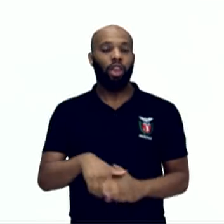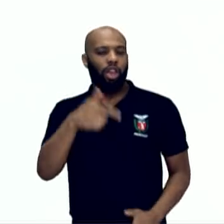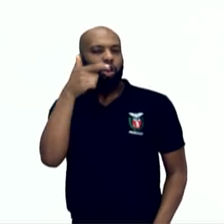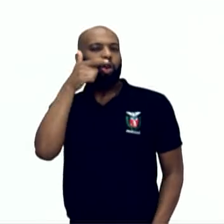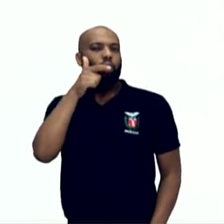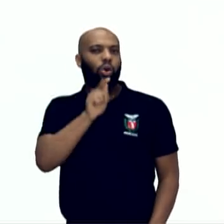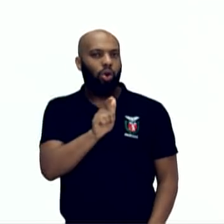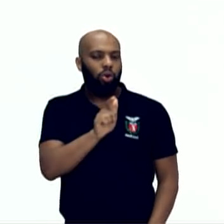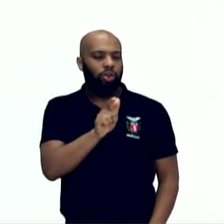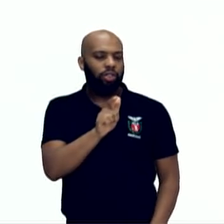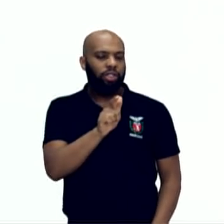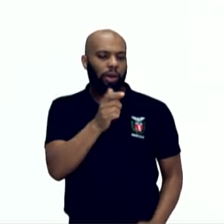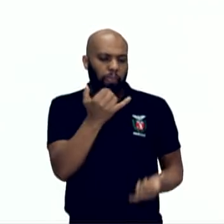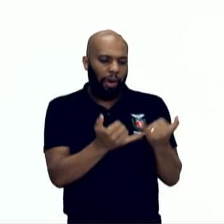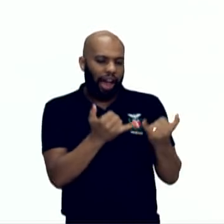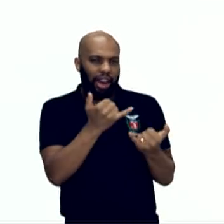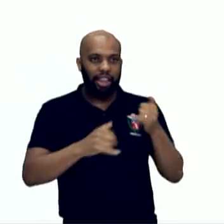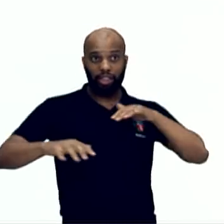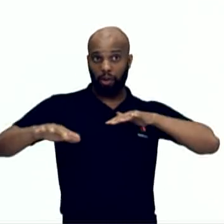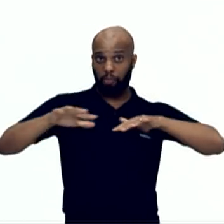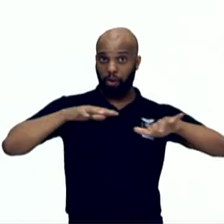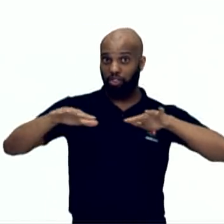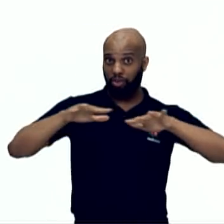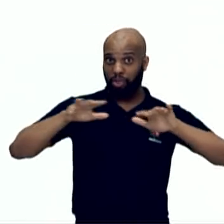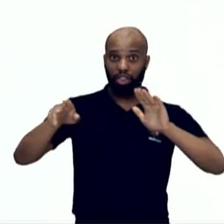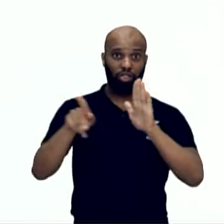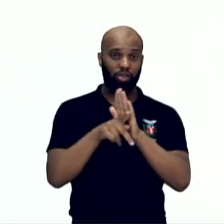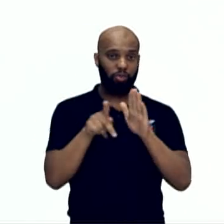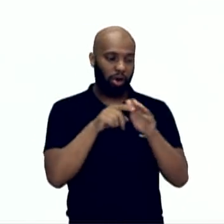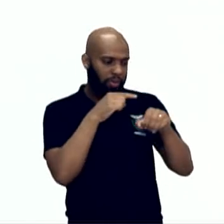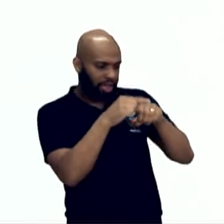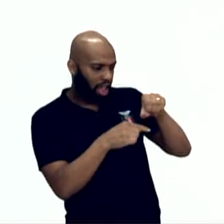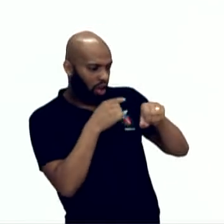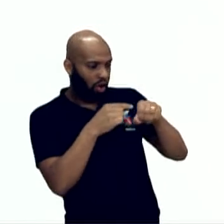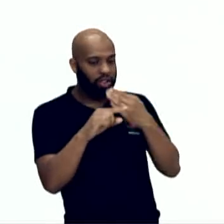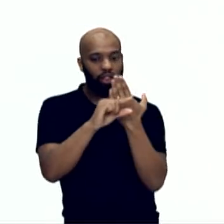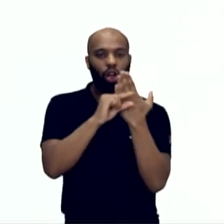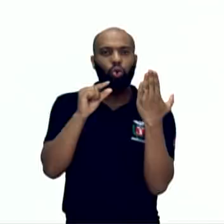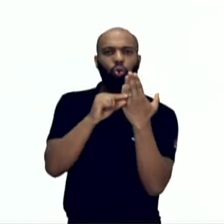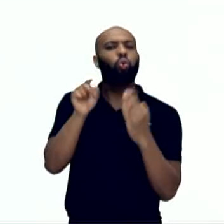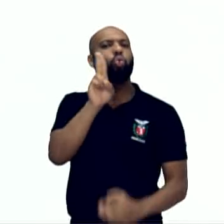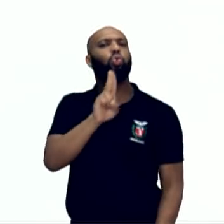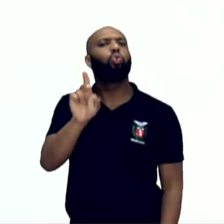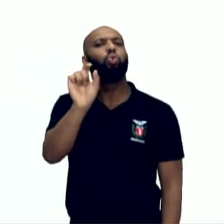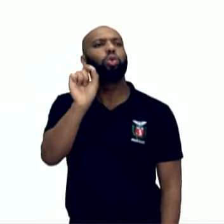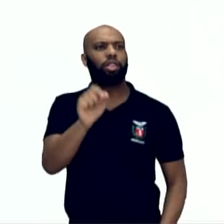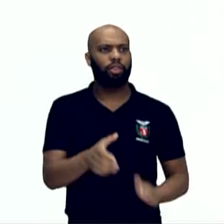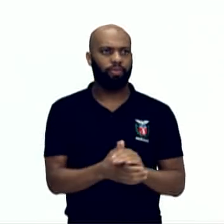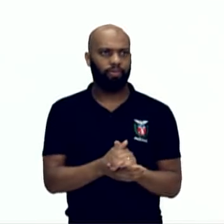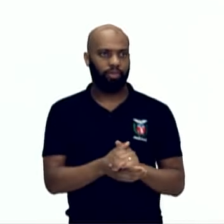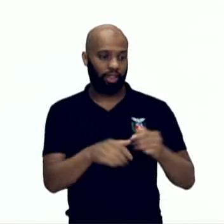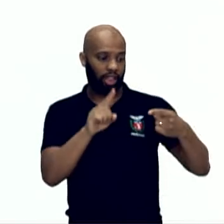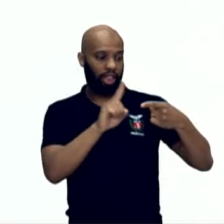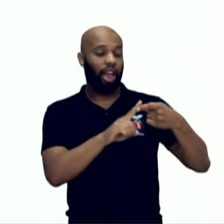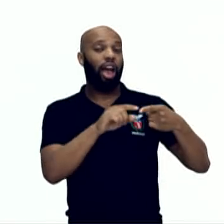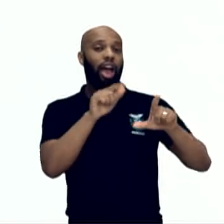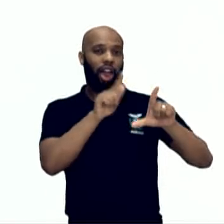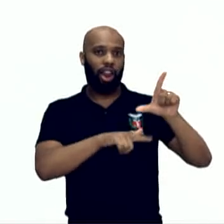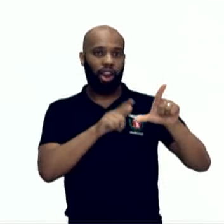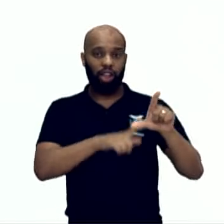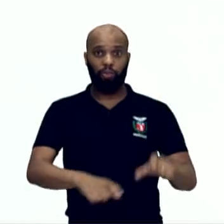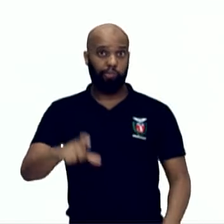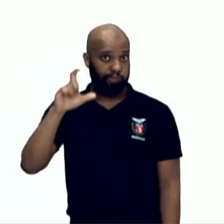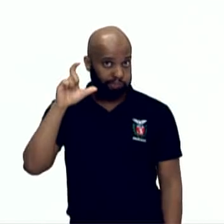de movimento nas rodas, o que o autor utilizou? ele utilizou letras em caixa